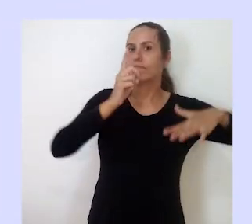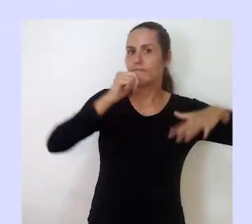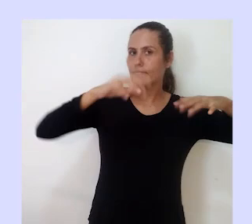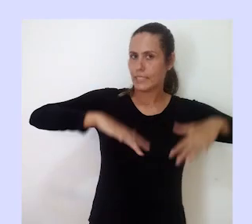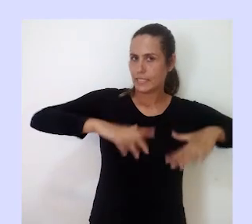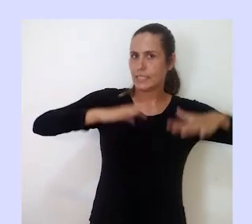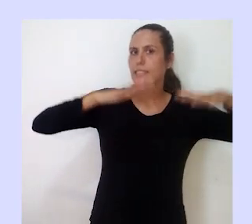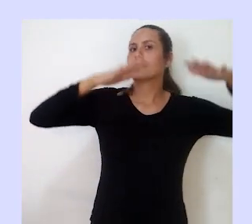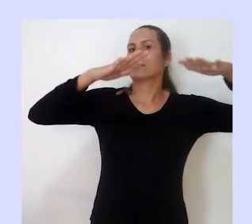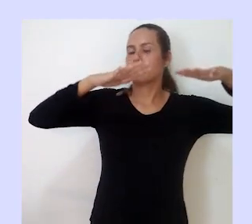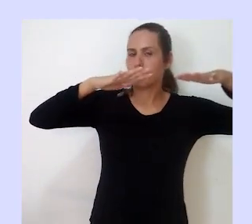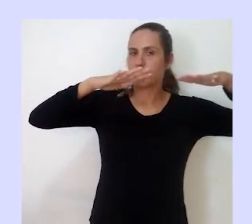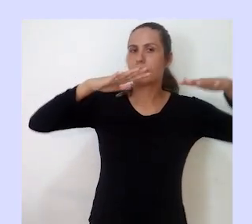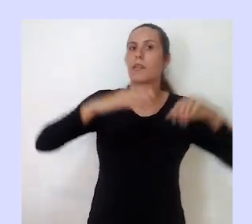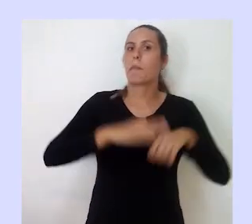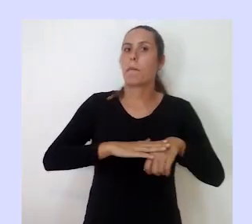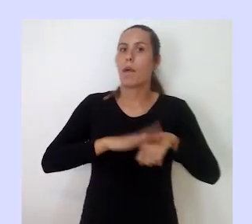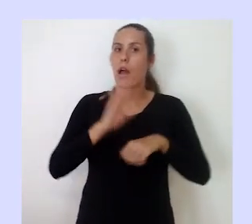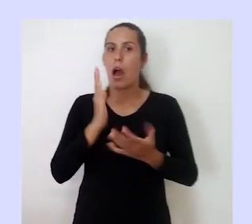fenômenos naturais